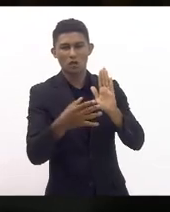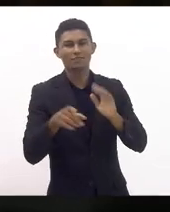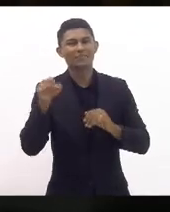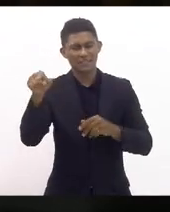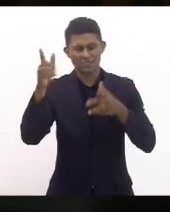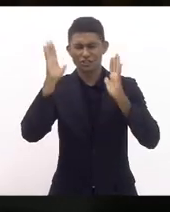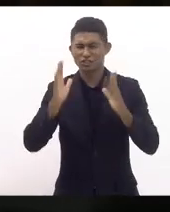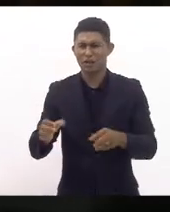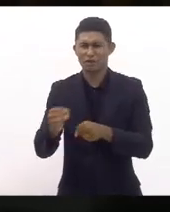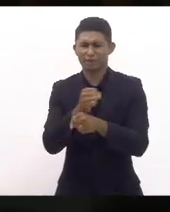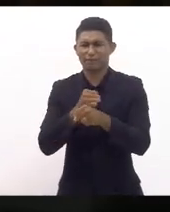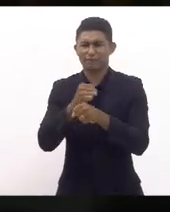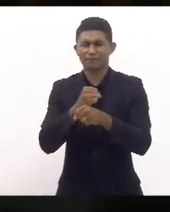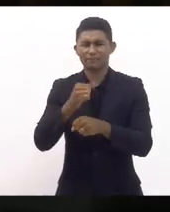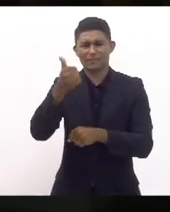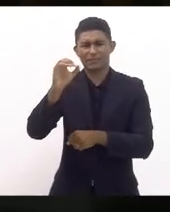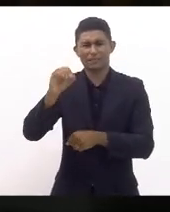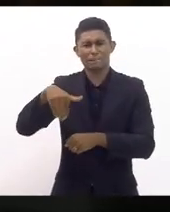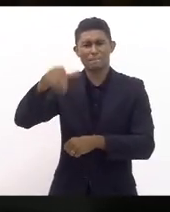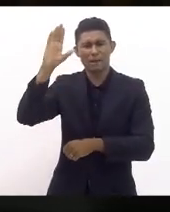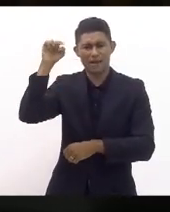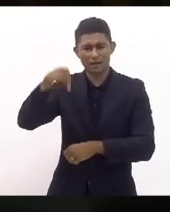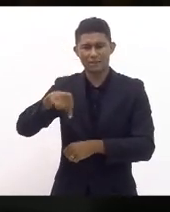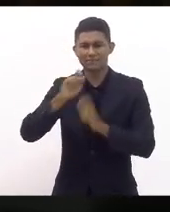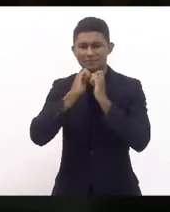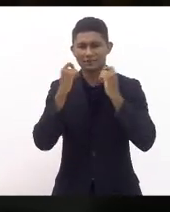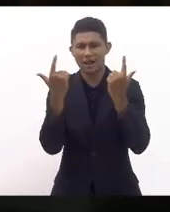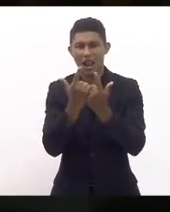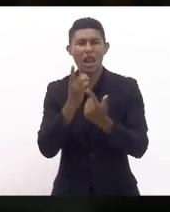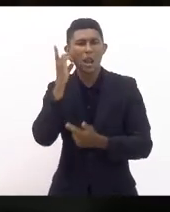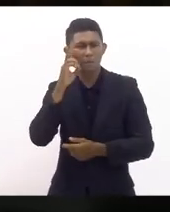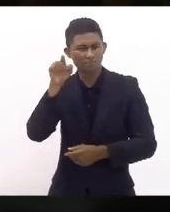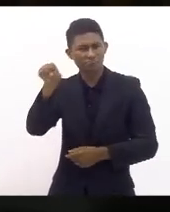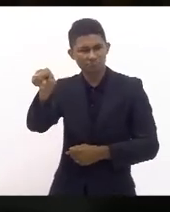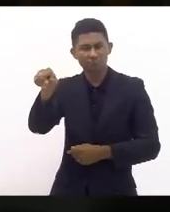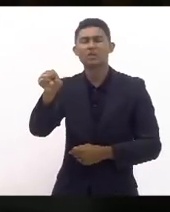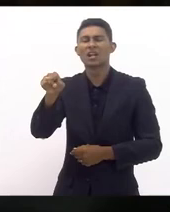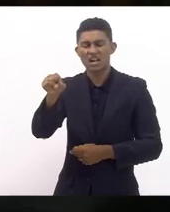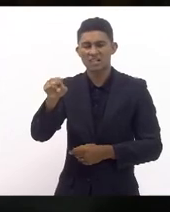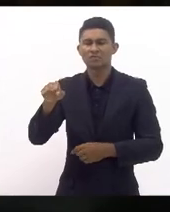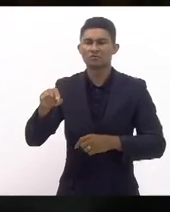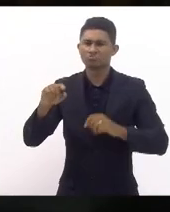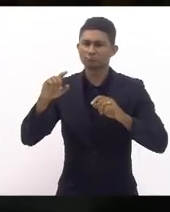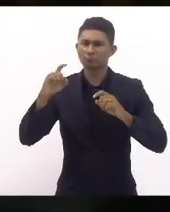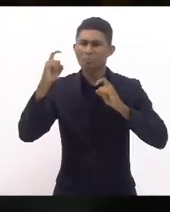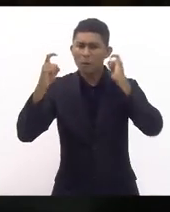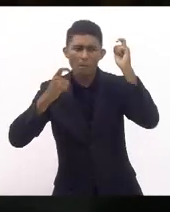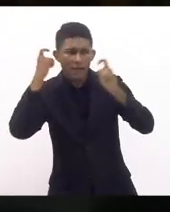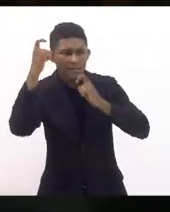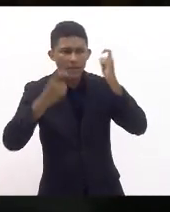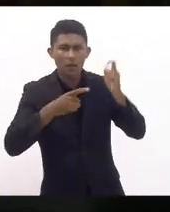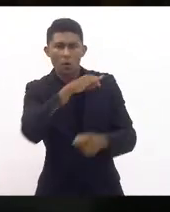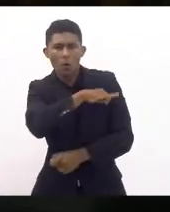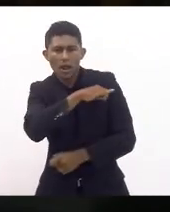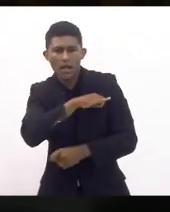né? E é uma pessoa extremamente envolvida e preocupada com as coisas do Rio de Janeiro.